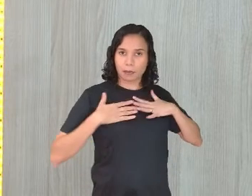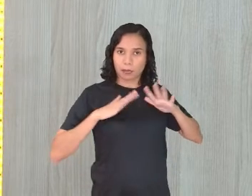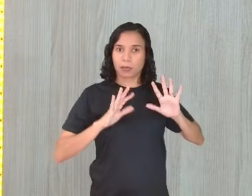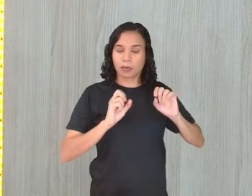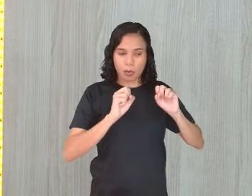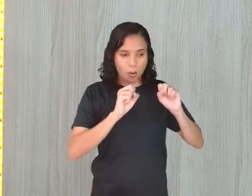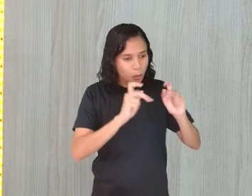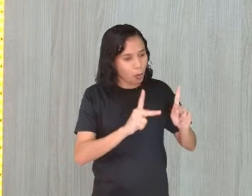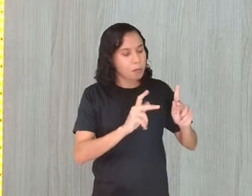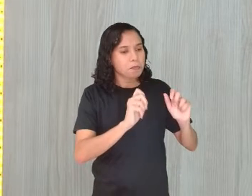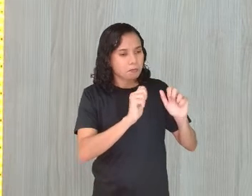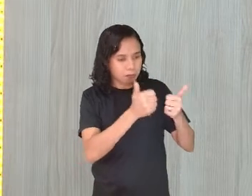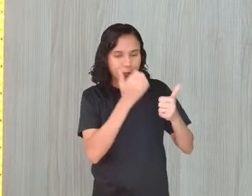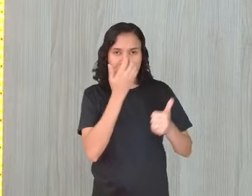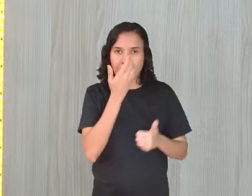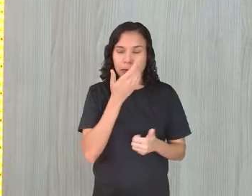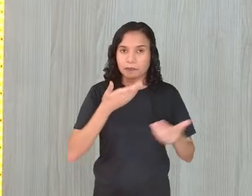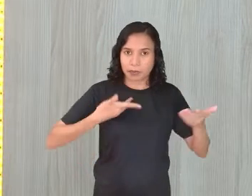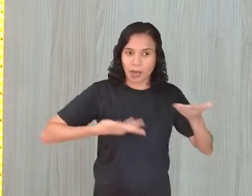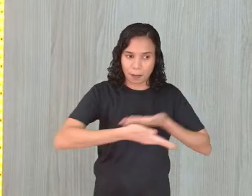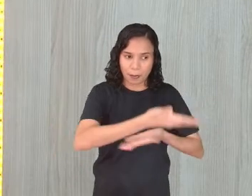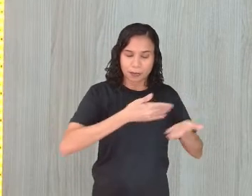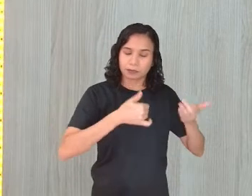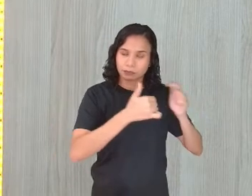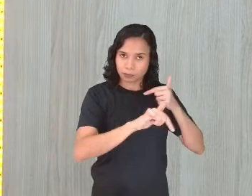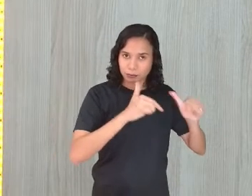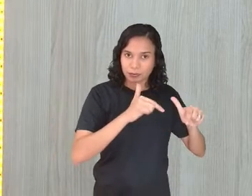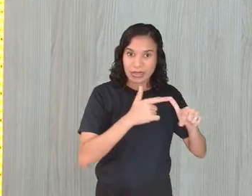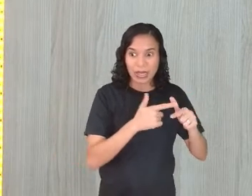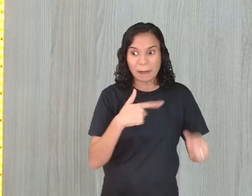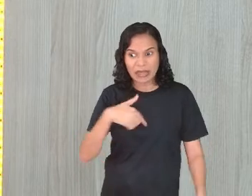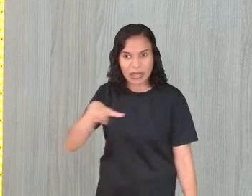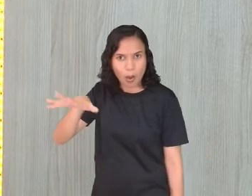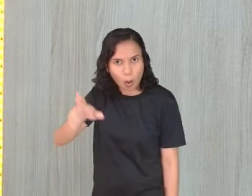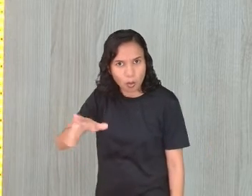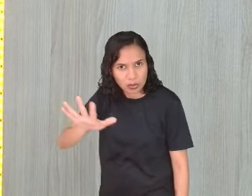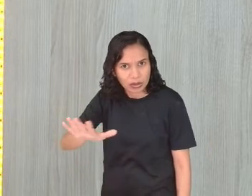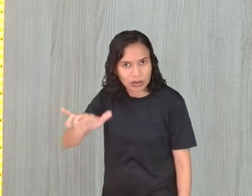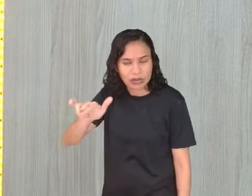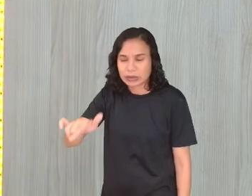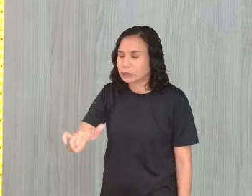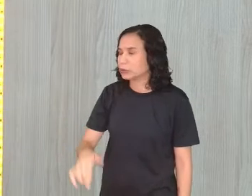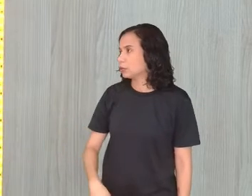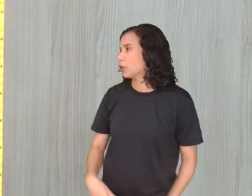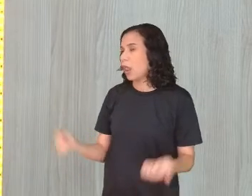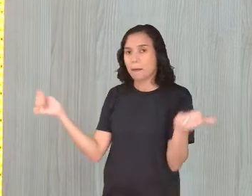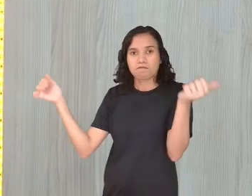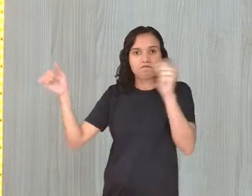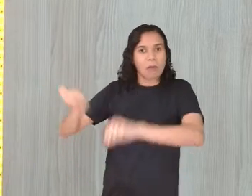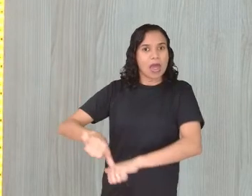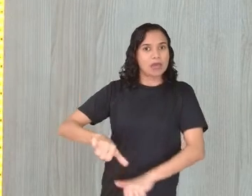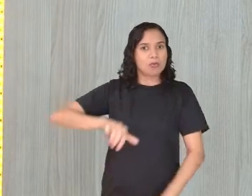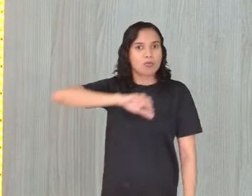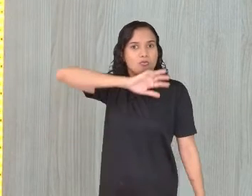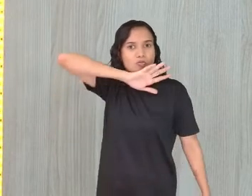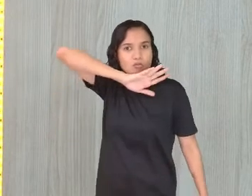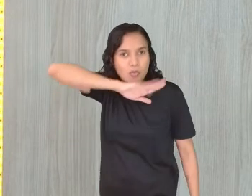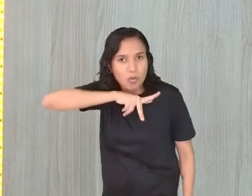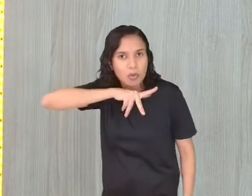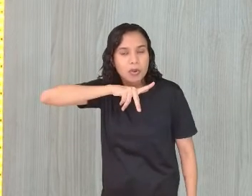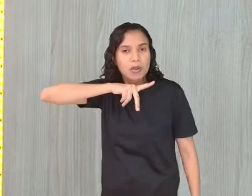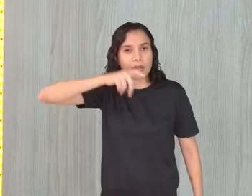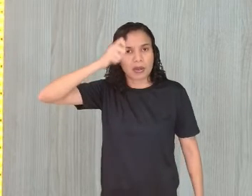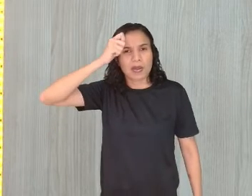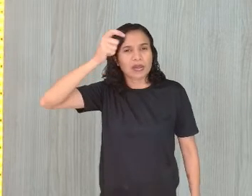riqueza. Né? Mão de obra, né? A mão de obra. Mas tinham outros que eram carrascos, né? Eram ruins. Você tem ideia hoje